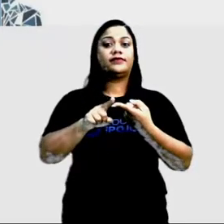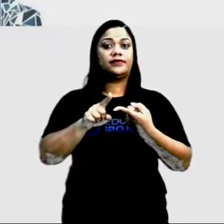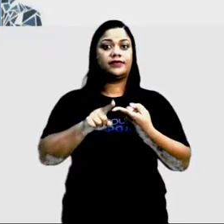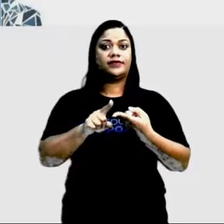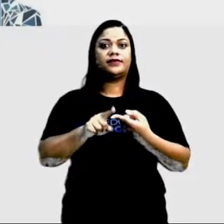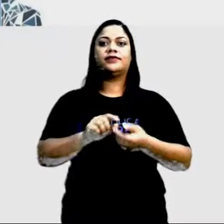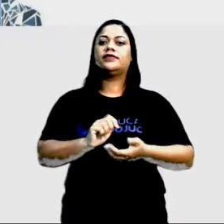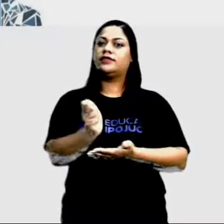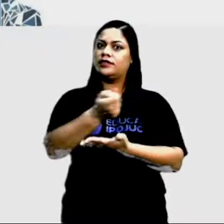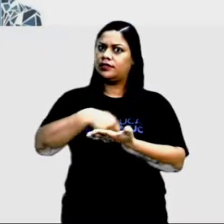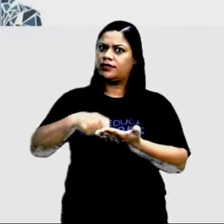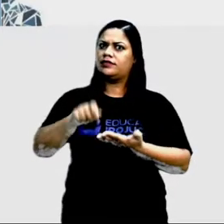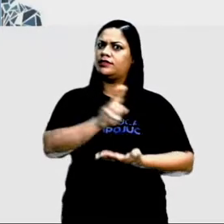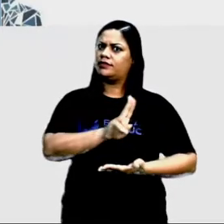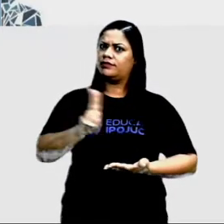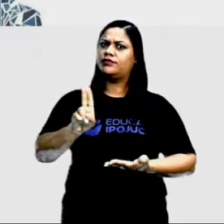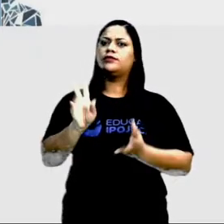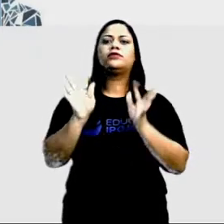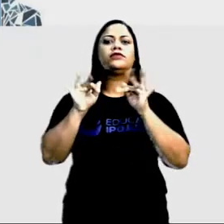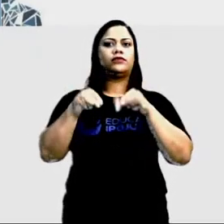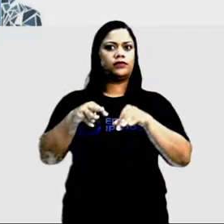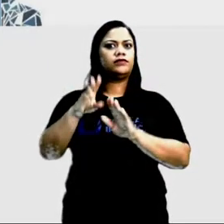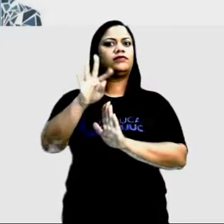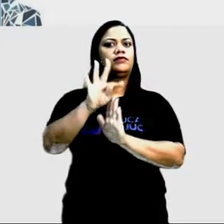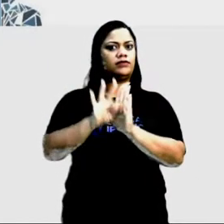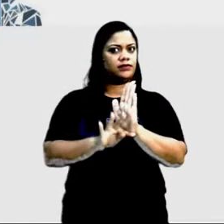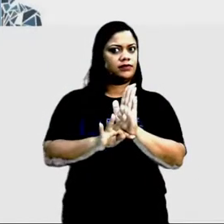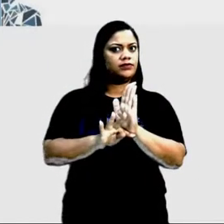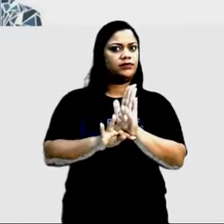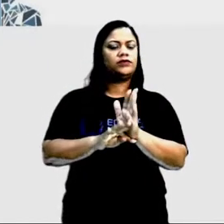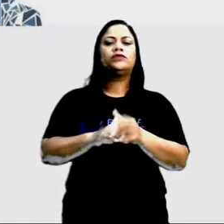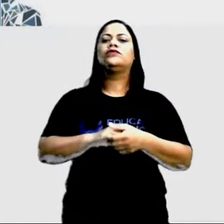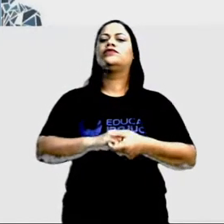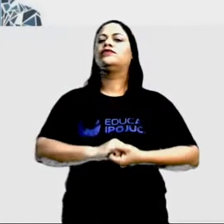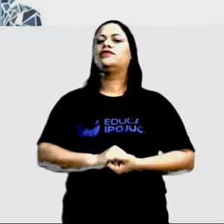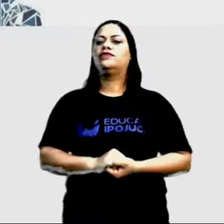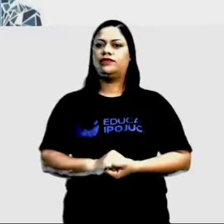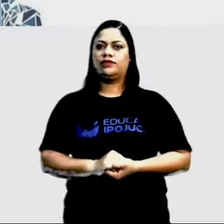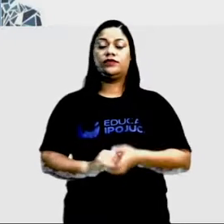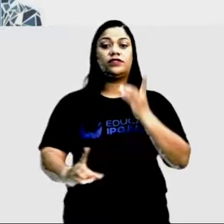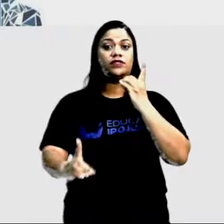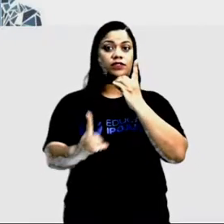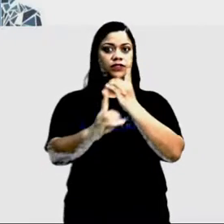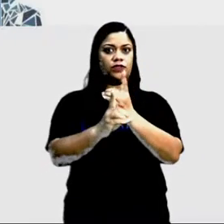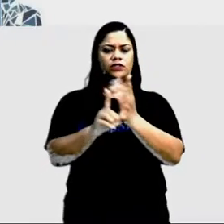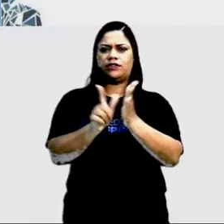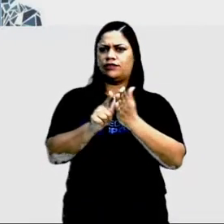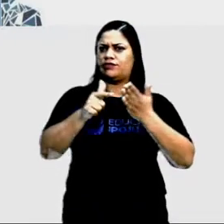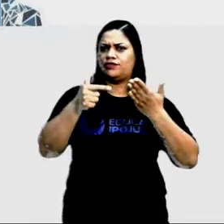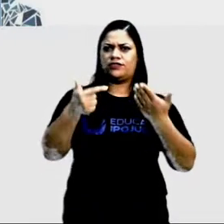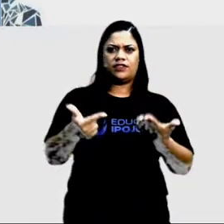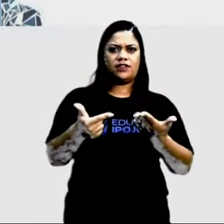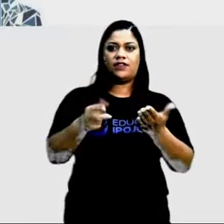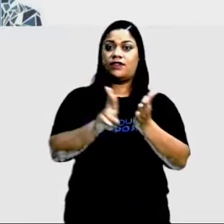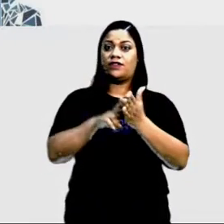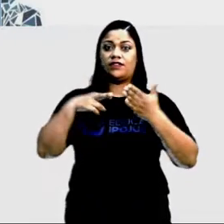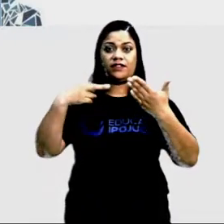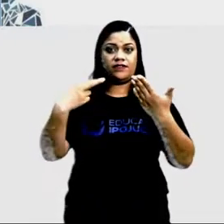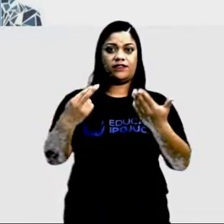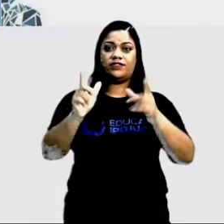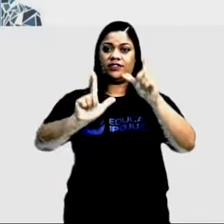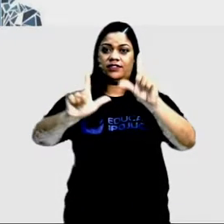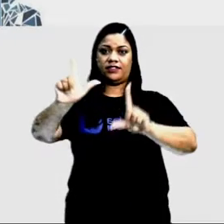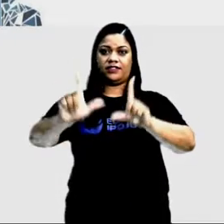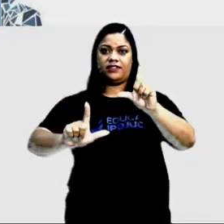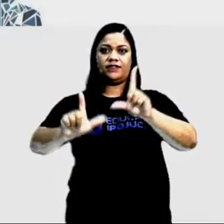de assinar o texto no final. Os artigos de opinião são encontrados em jornais, revistas,